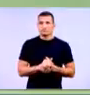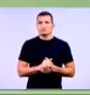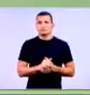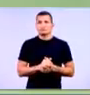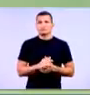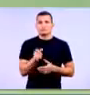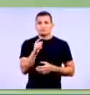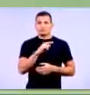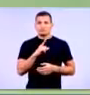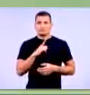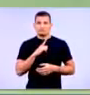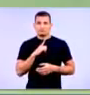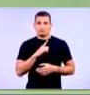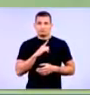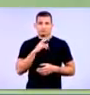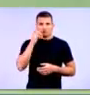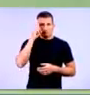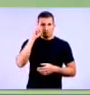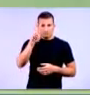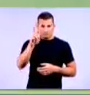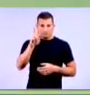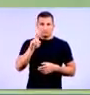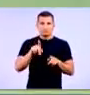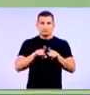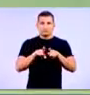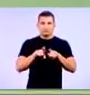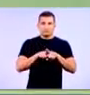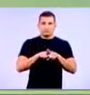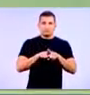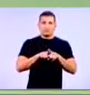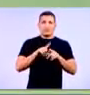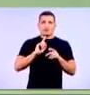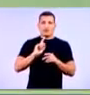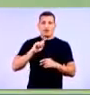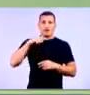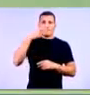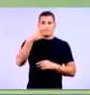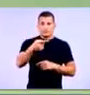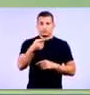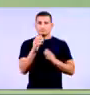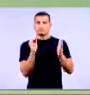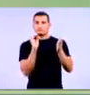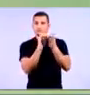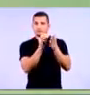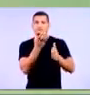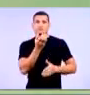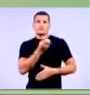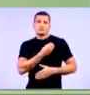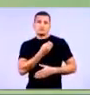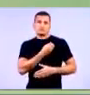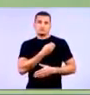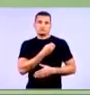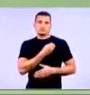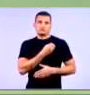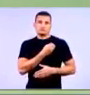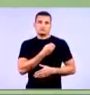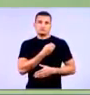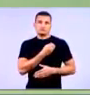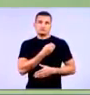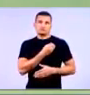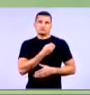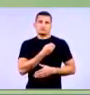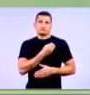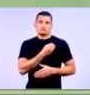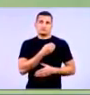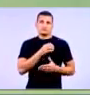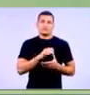terão 2 dias úteis após a publicação da nota. Então, a diferença, revisão